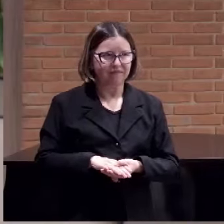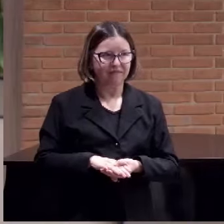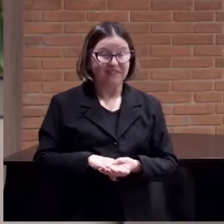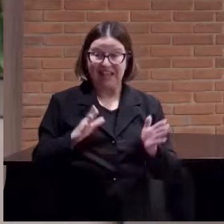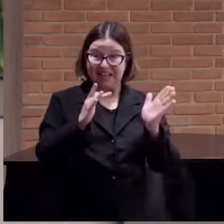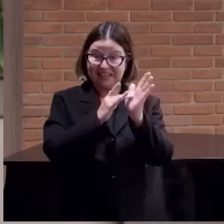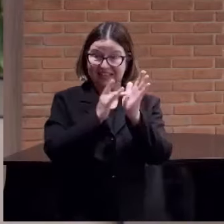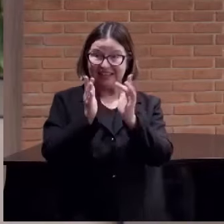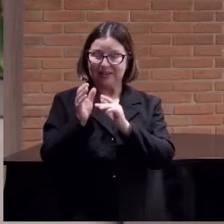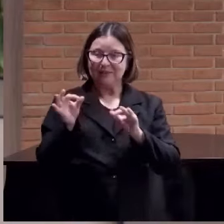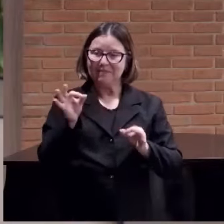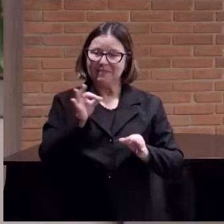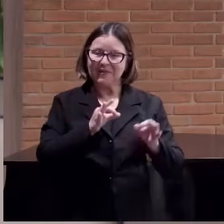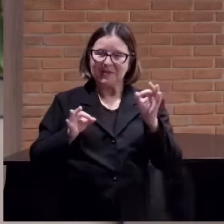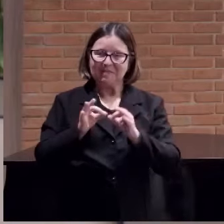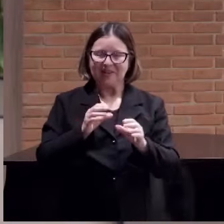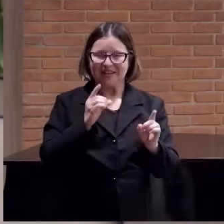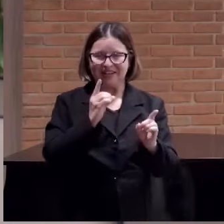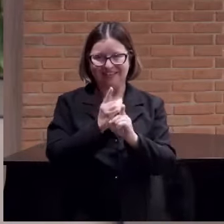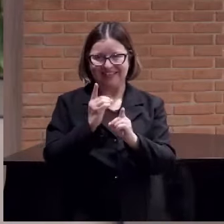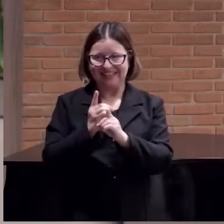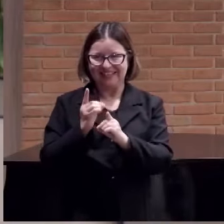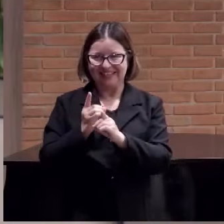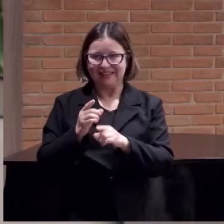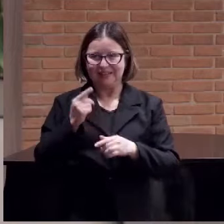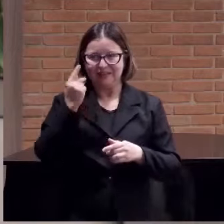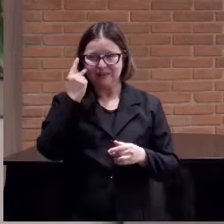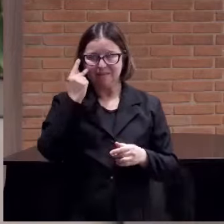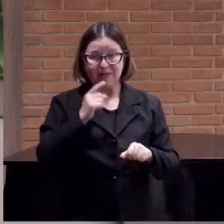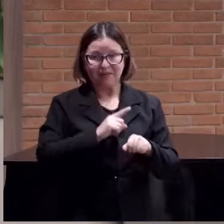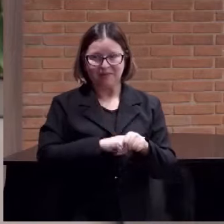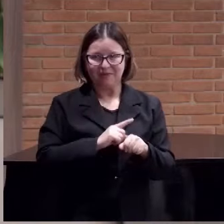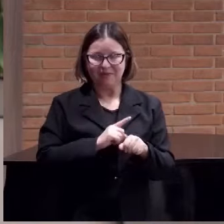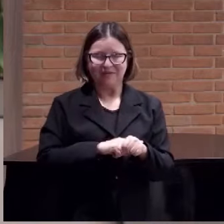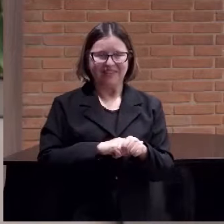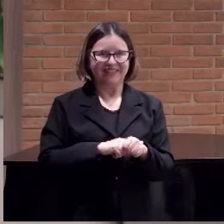Jesus estava preparando os seus discípulos para aquele momento,